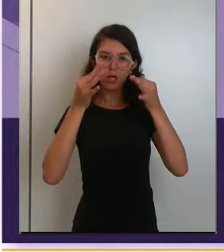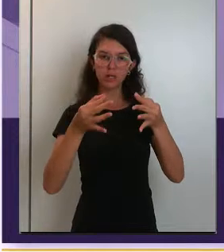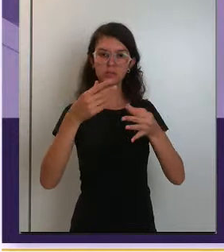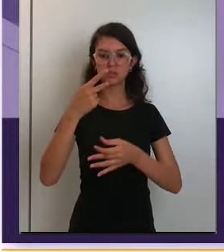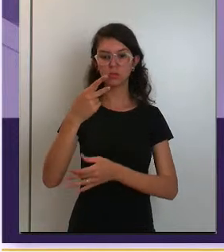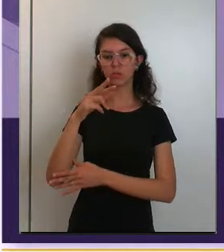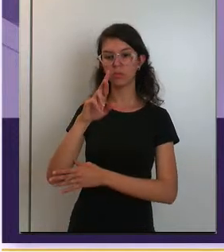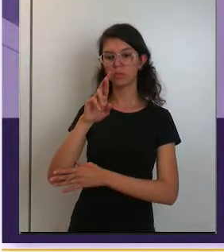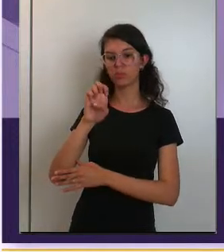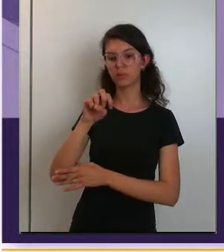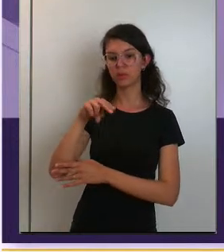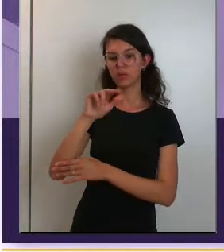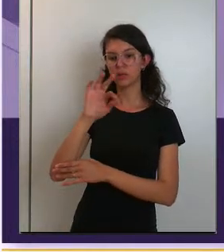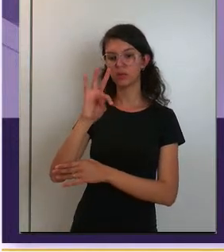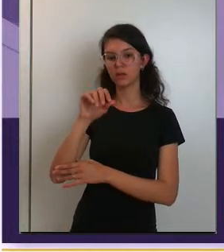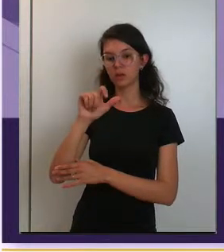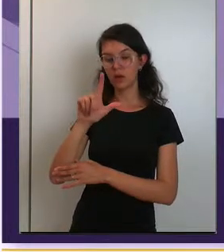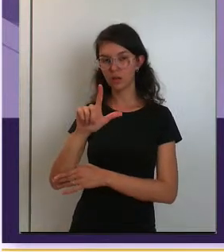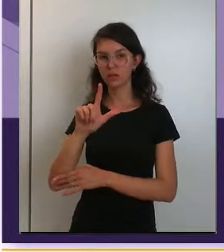né?